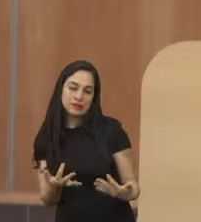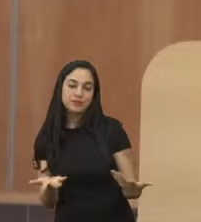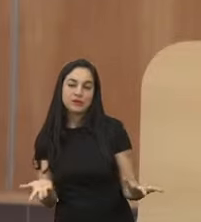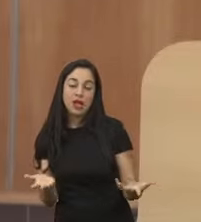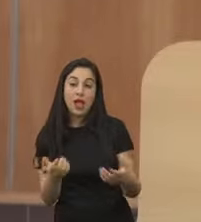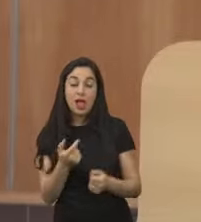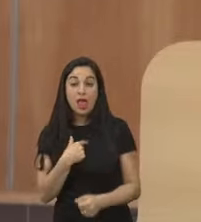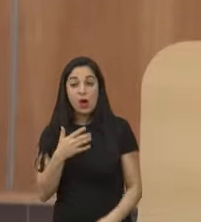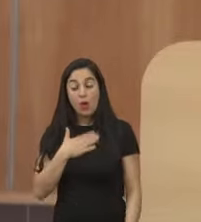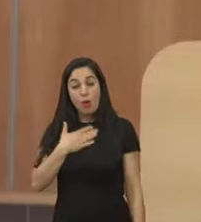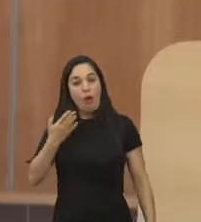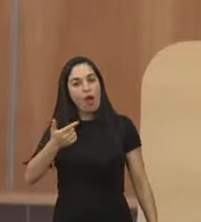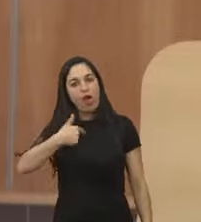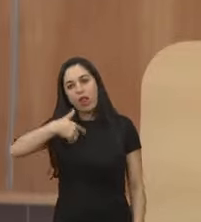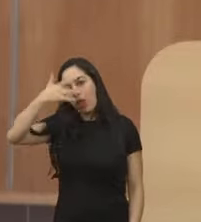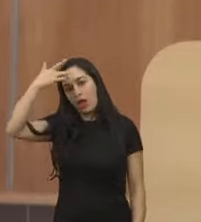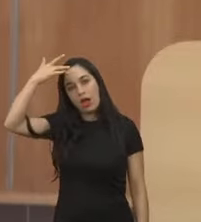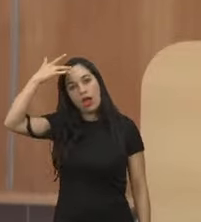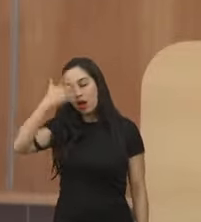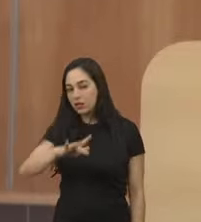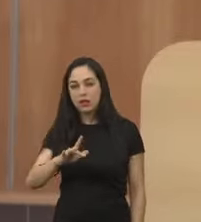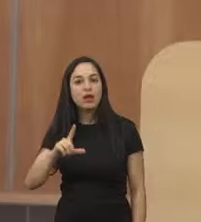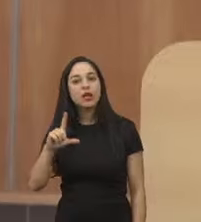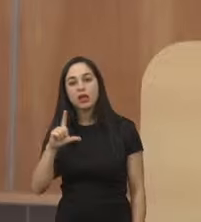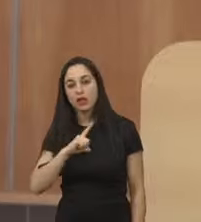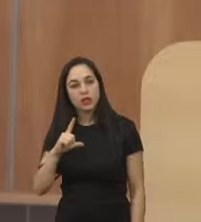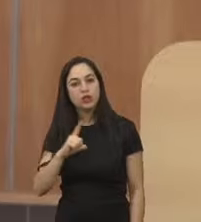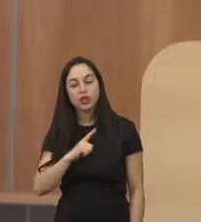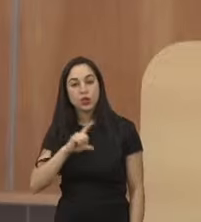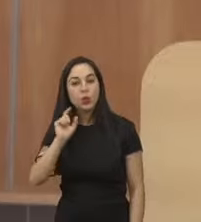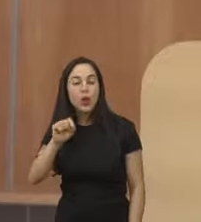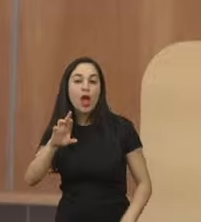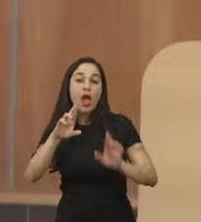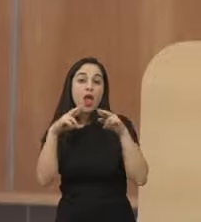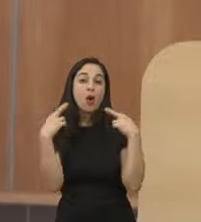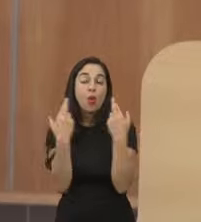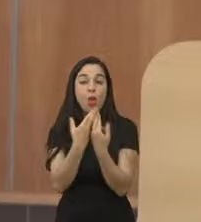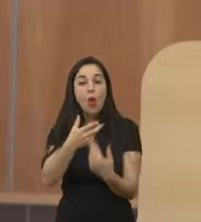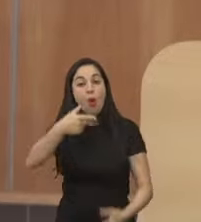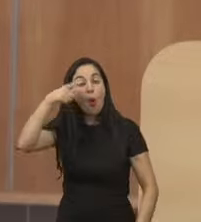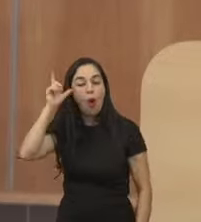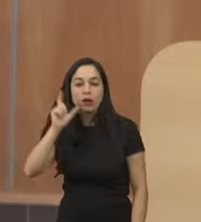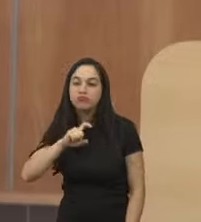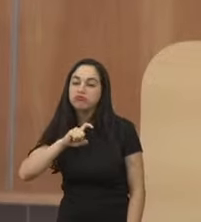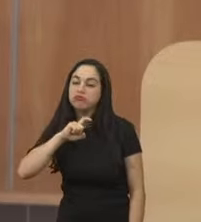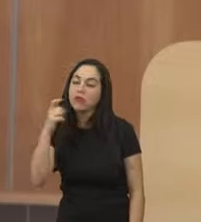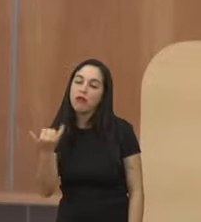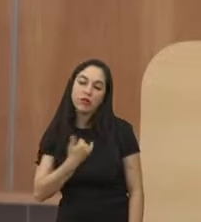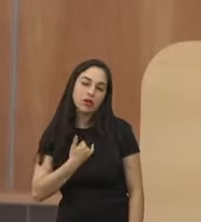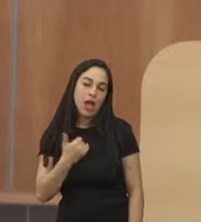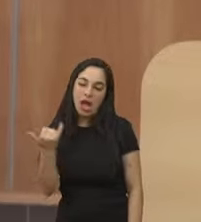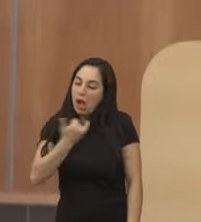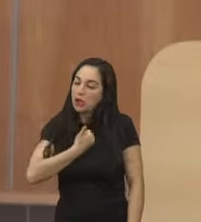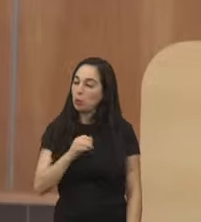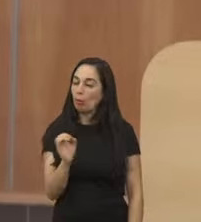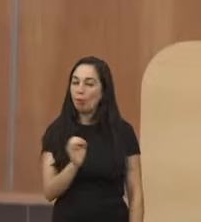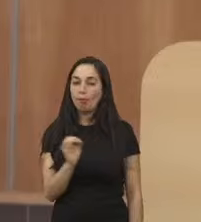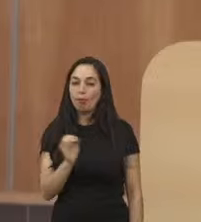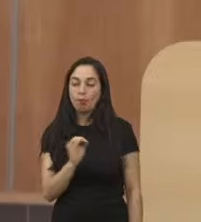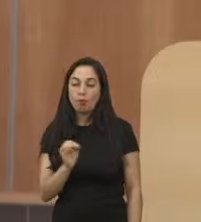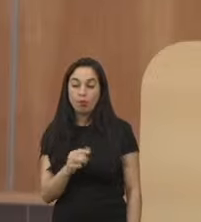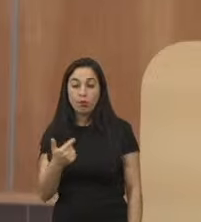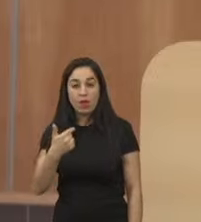Fui surpreendido, viu? Não sabia que tinha reunião ontem com vocês, não me avisaram. O pessoal não costuma me avisar aqui. Eu não teria